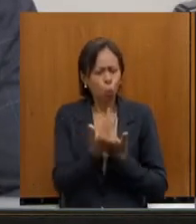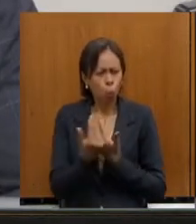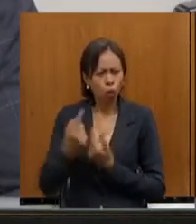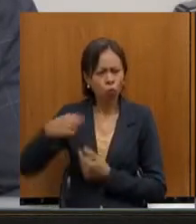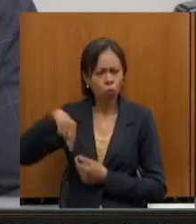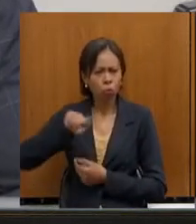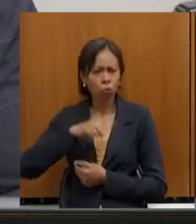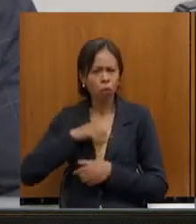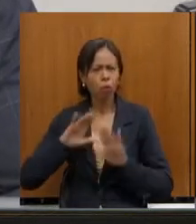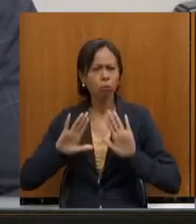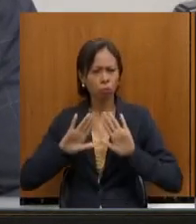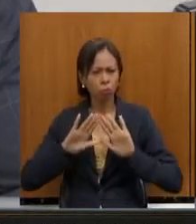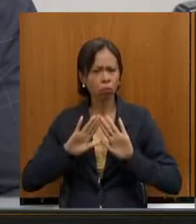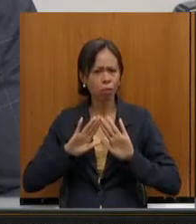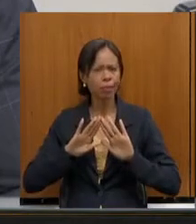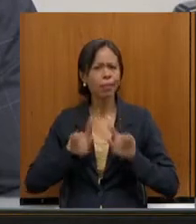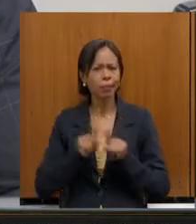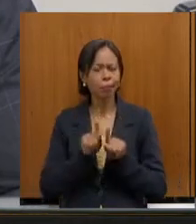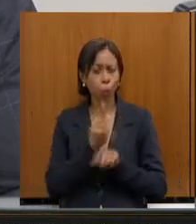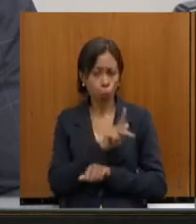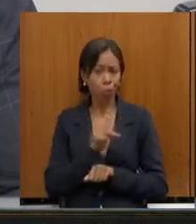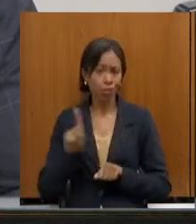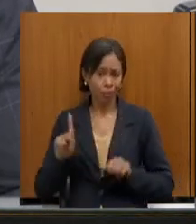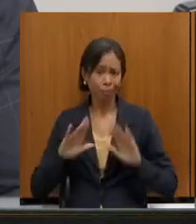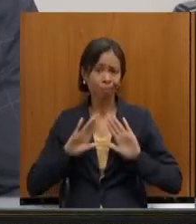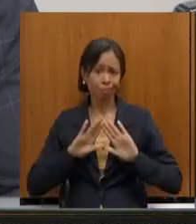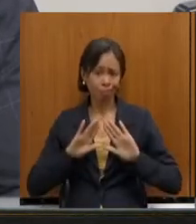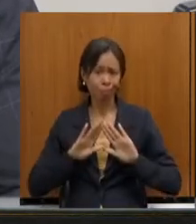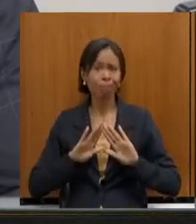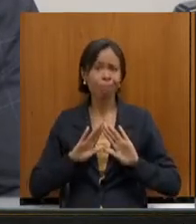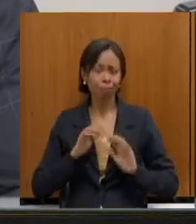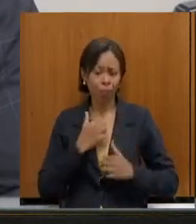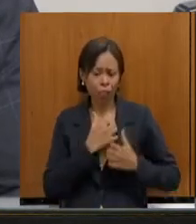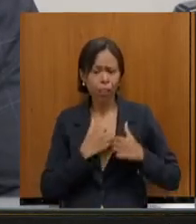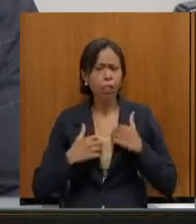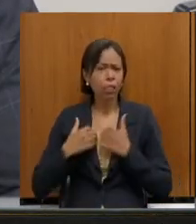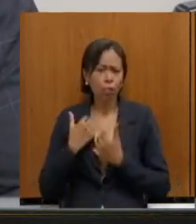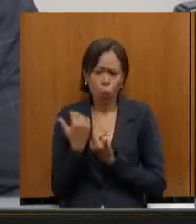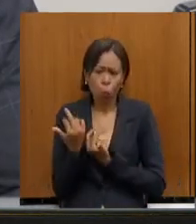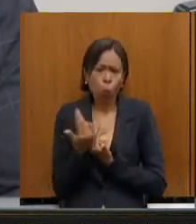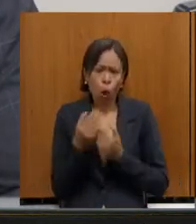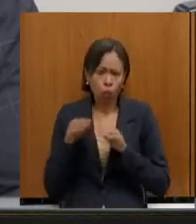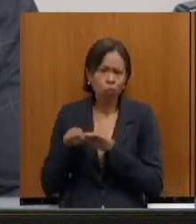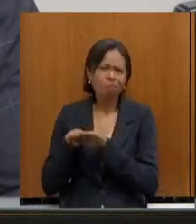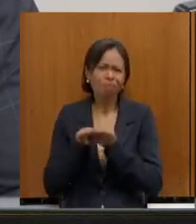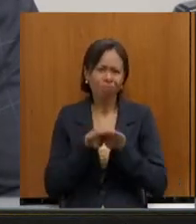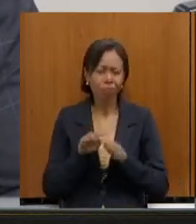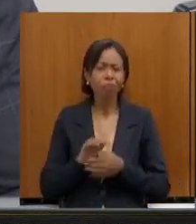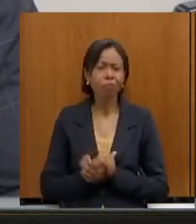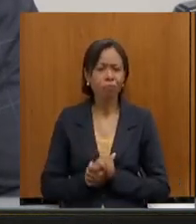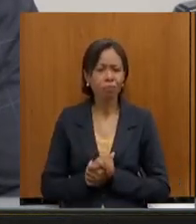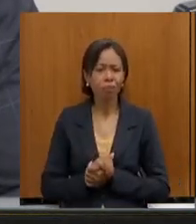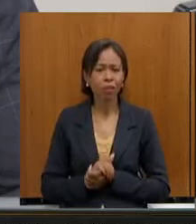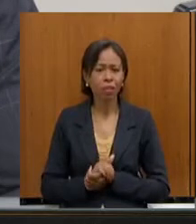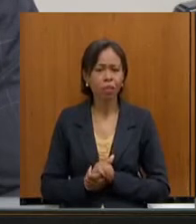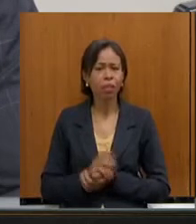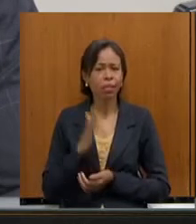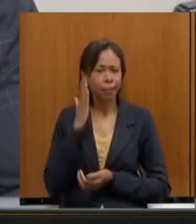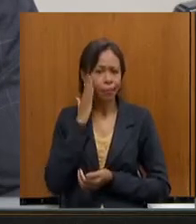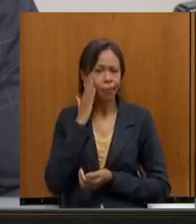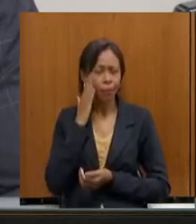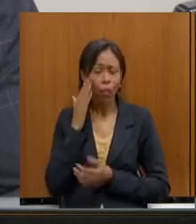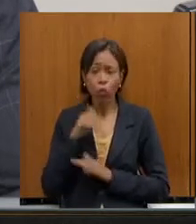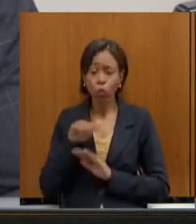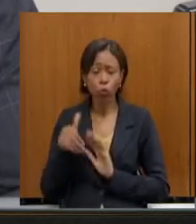é angústia do nosso Presidente Agostinho Patrus a o iogurte de todos nós tenho certeza também de todos os